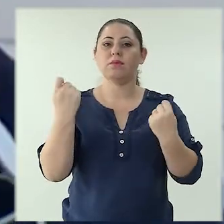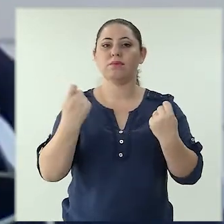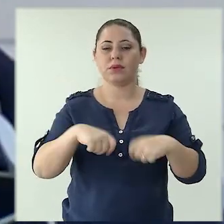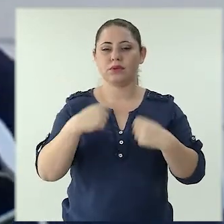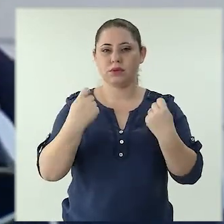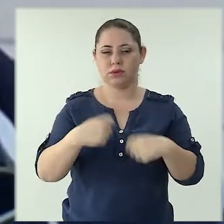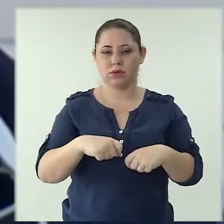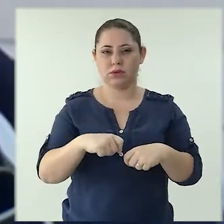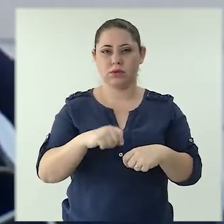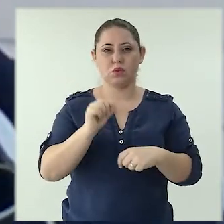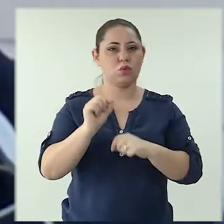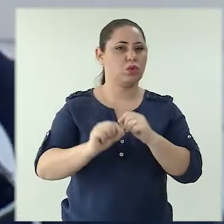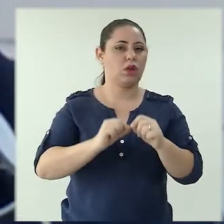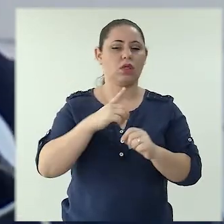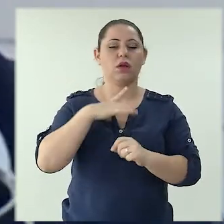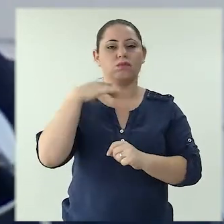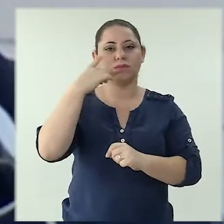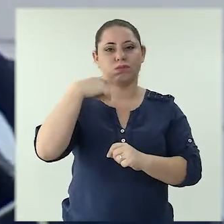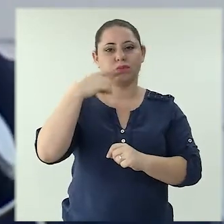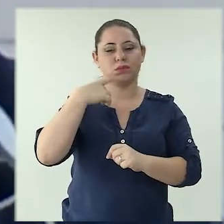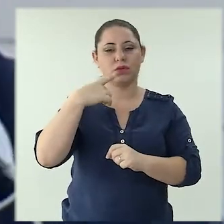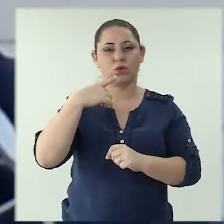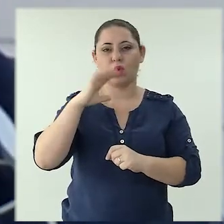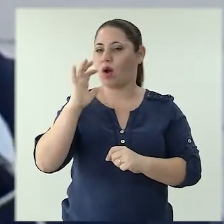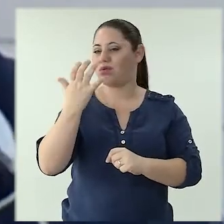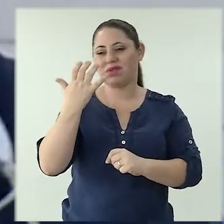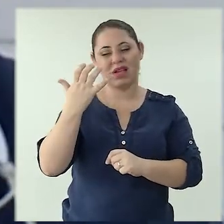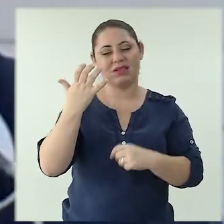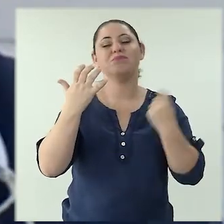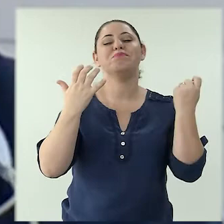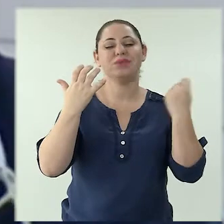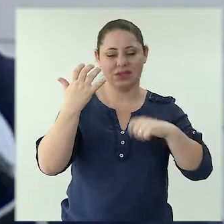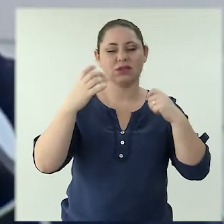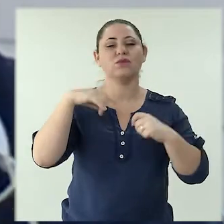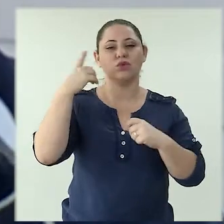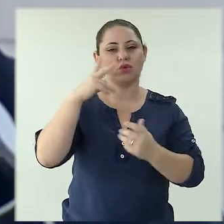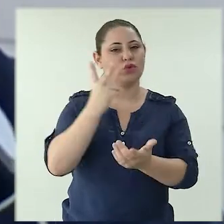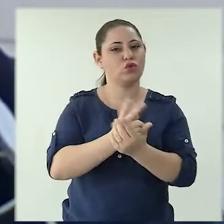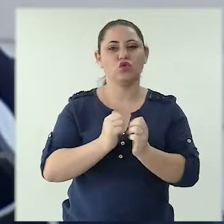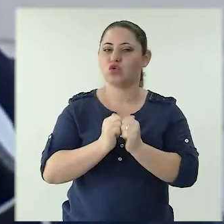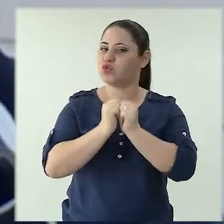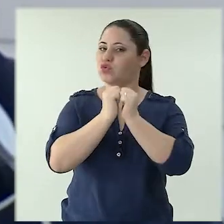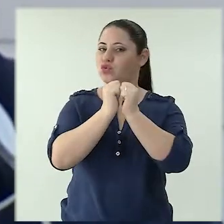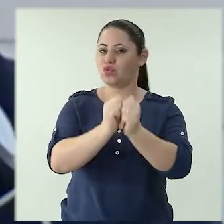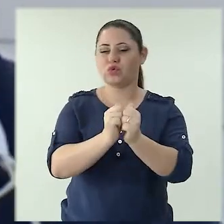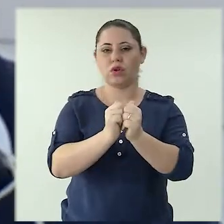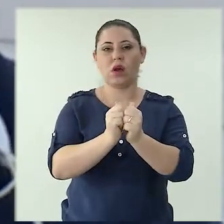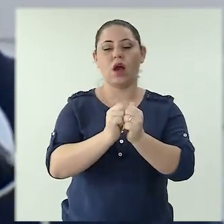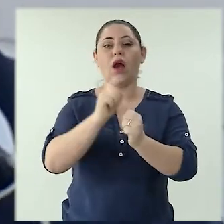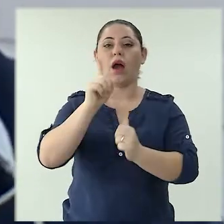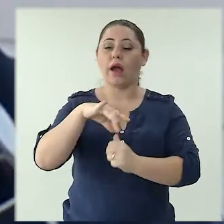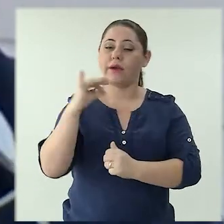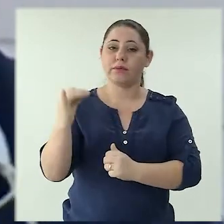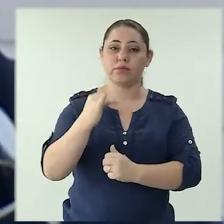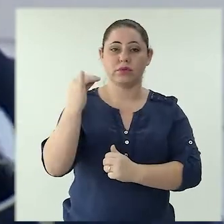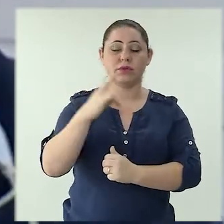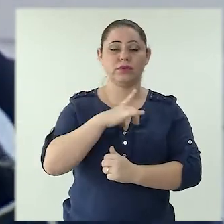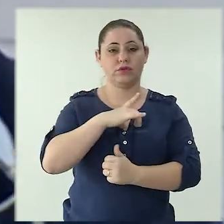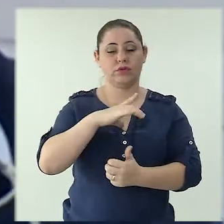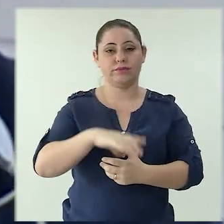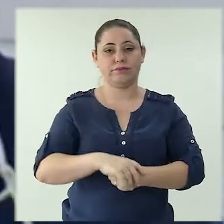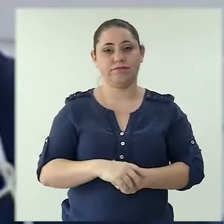é necessário que você tenha um advogado. Ele não vai acontecer sem o advogado. O advogado é figura essencial no uso